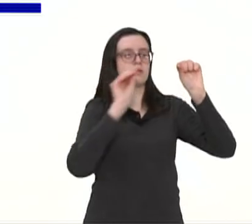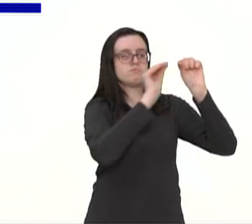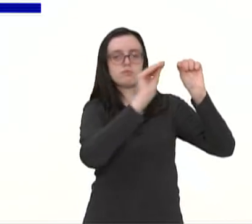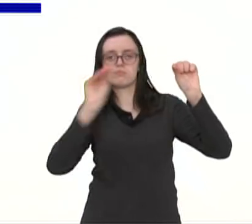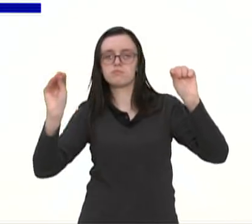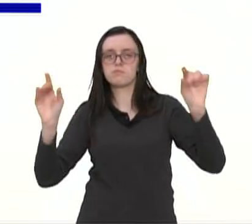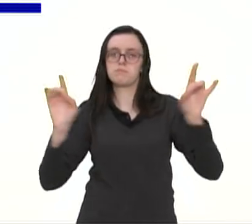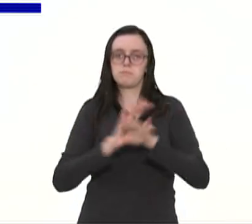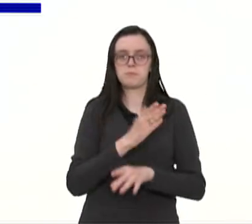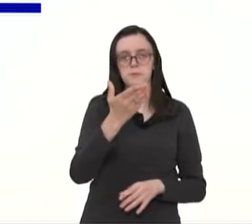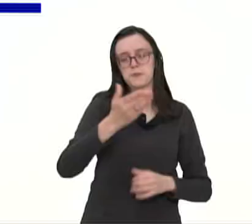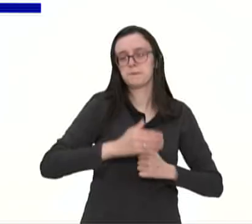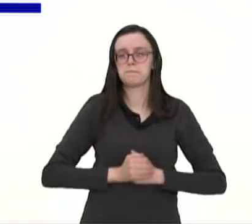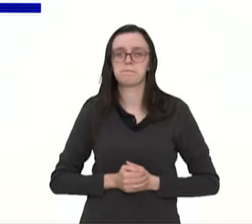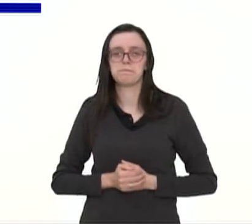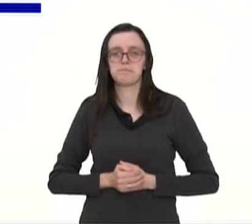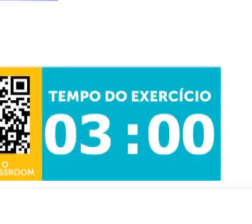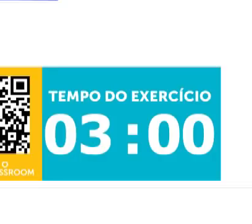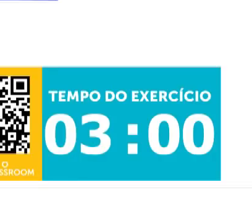para vocês ali.